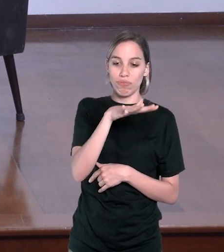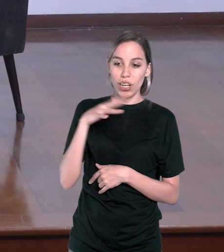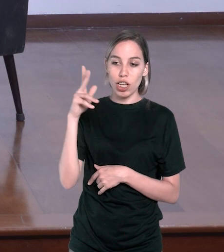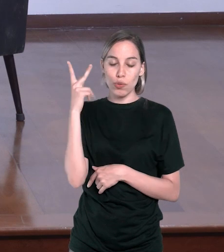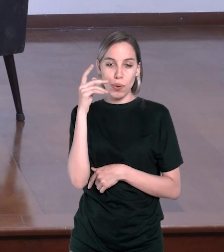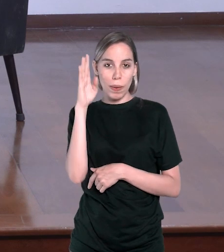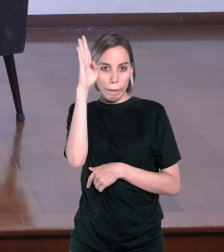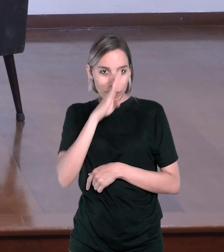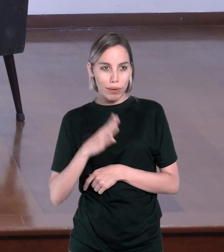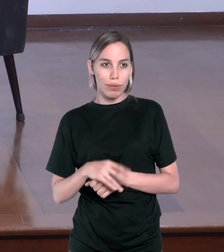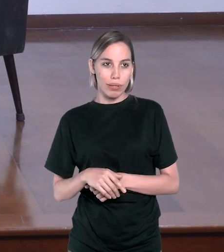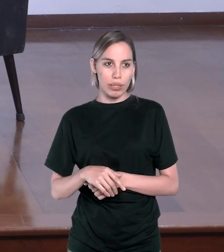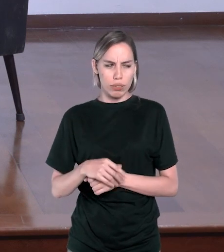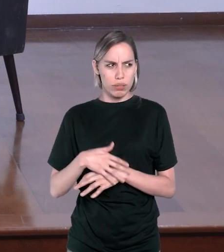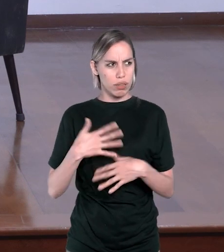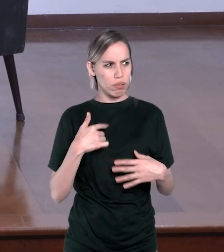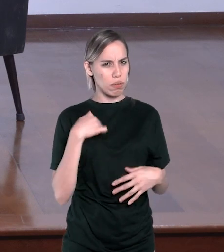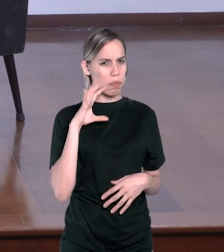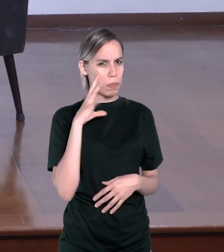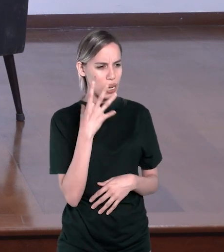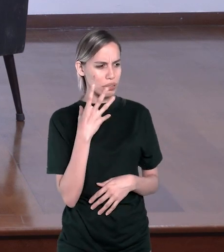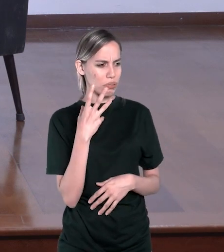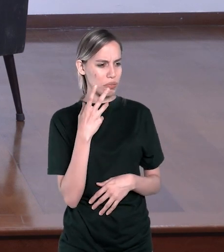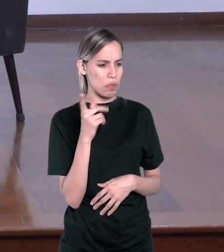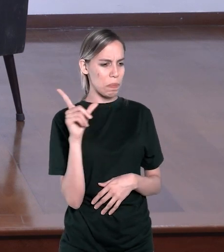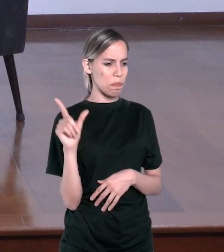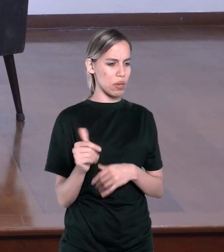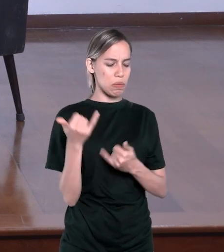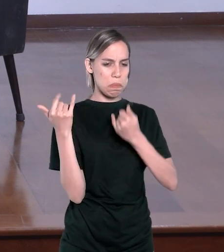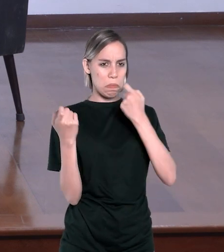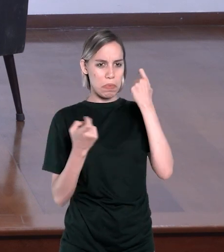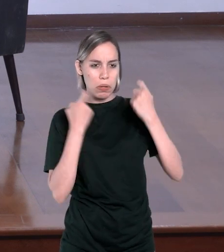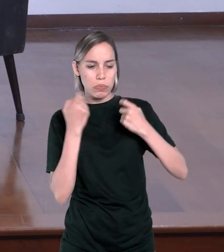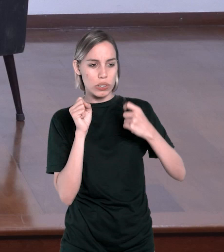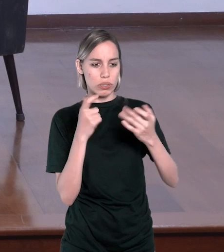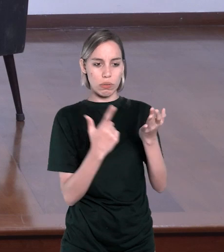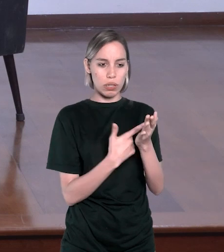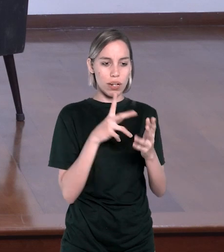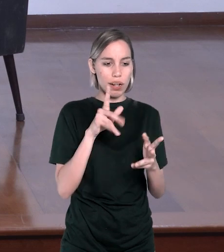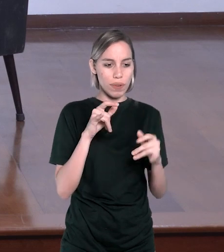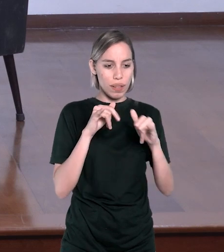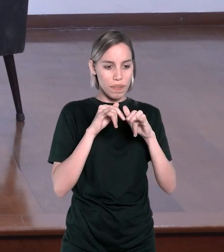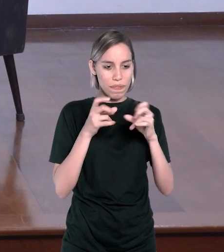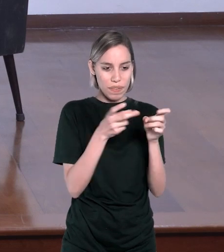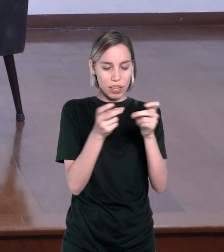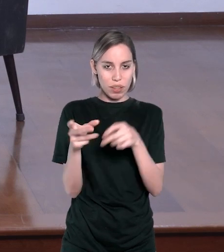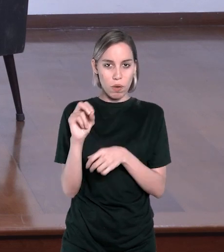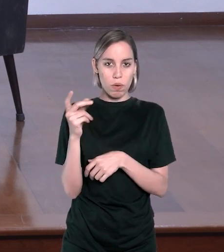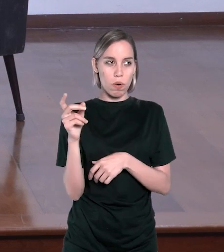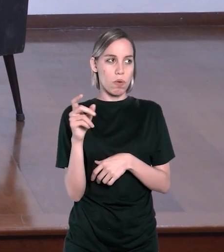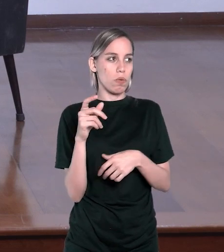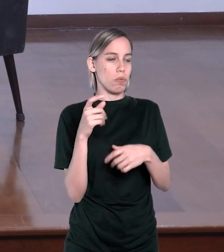quanto menos você está preocupada se o livro vai vender ou se vai... Quanto mais você está preocupada com a história e menos se você